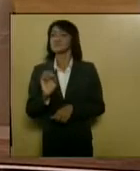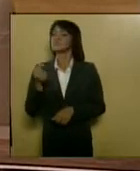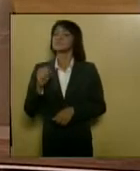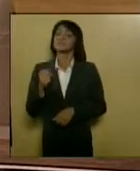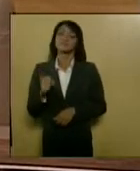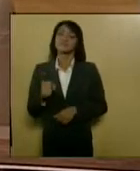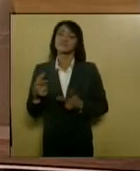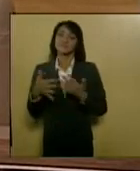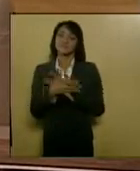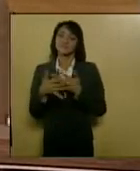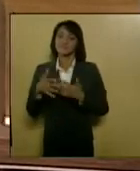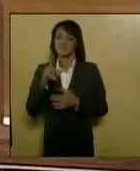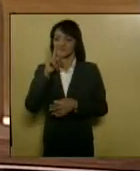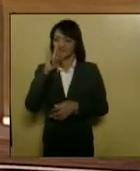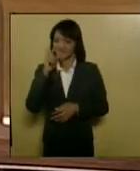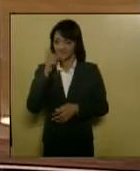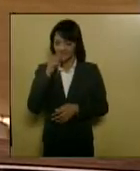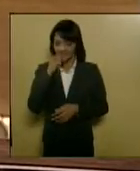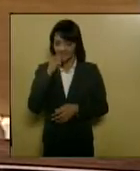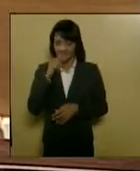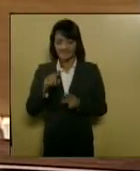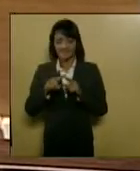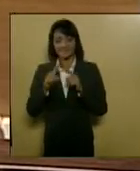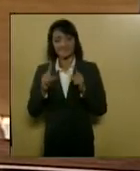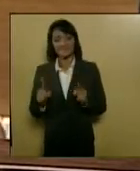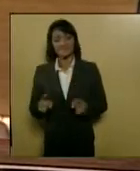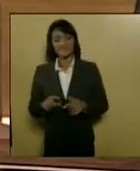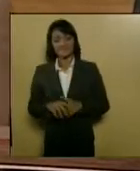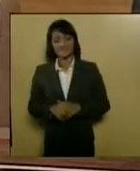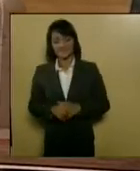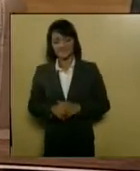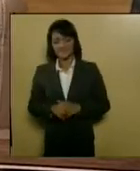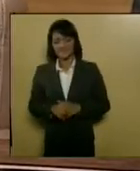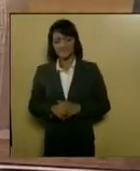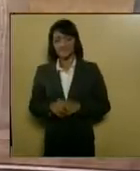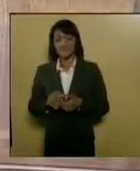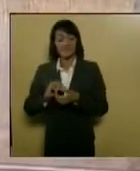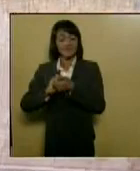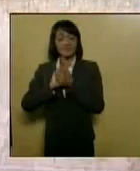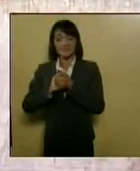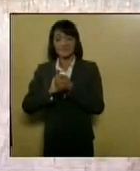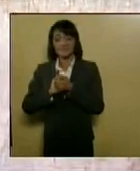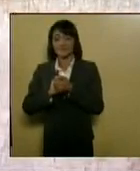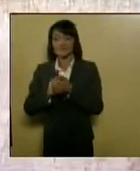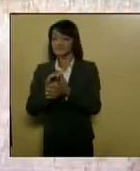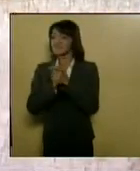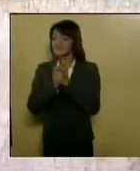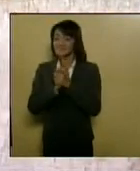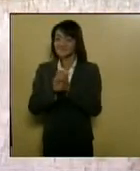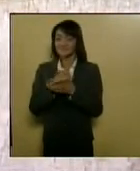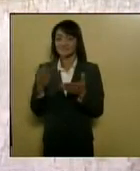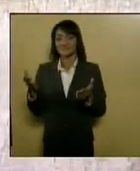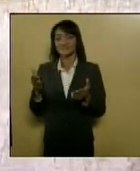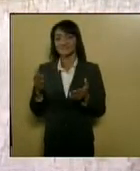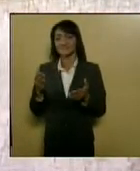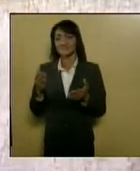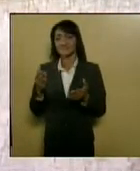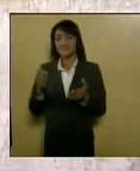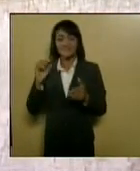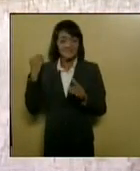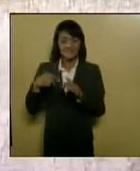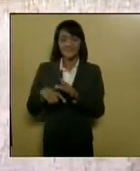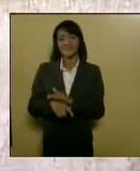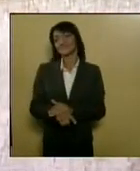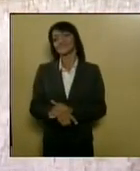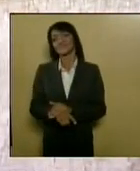na cidade de Aracaju. Mas essa comenda, essa homenagem, vai além do batalhão. Na